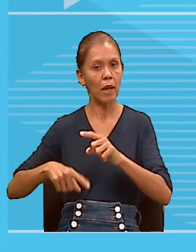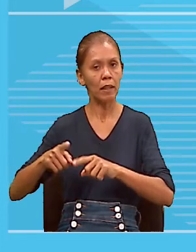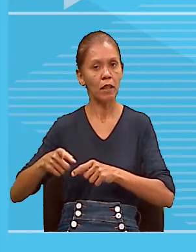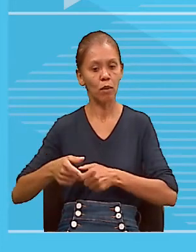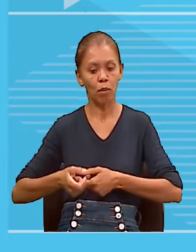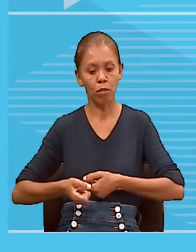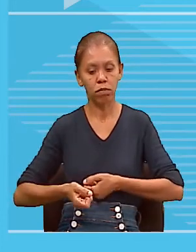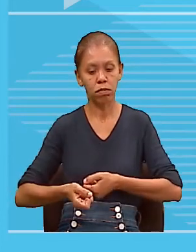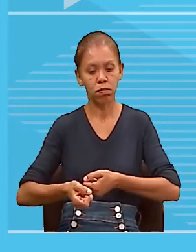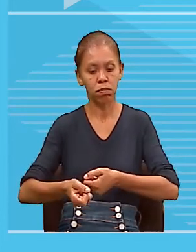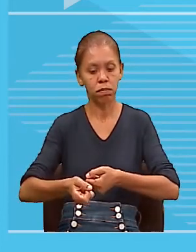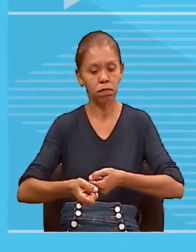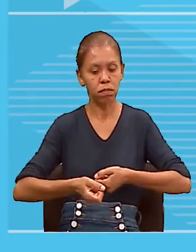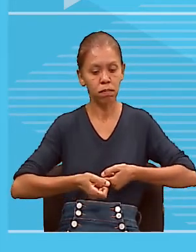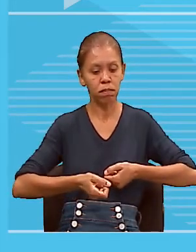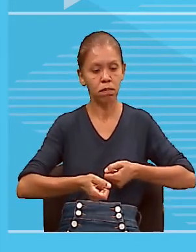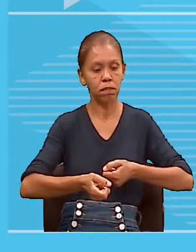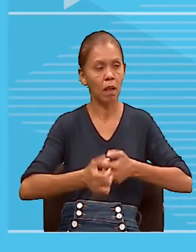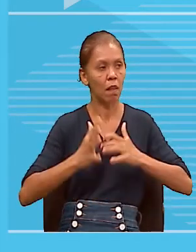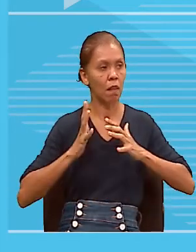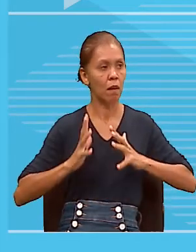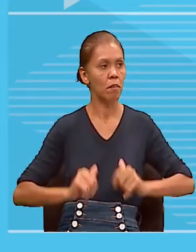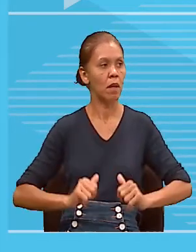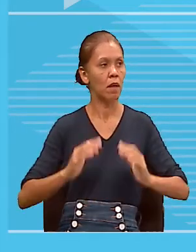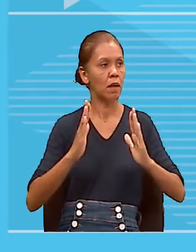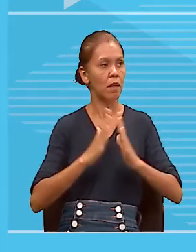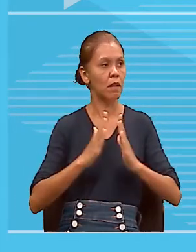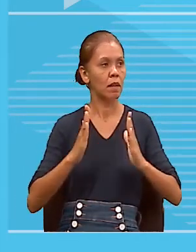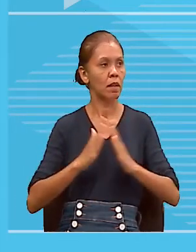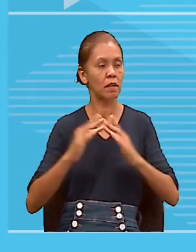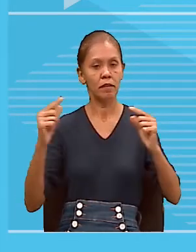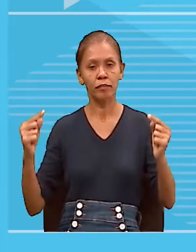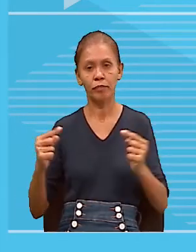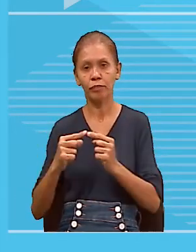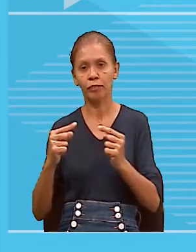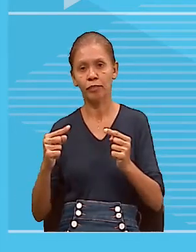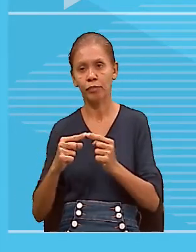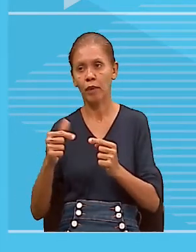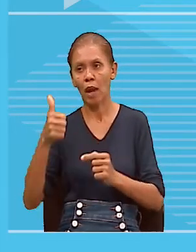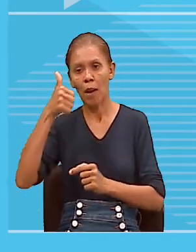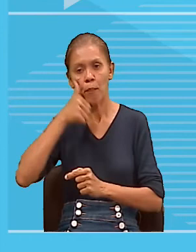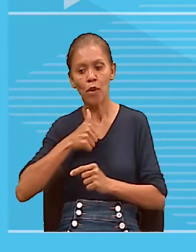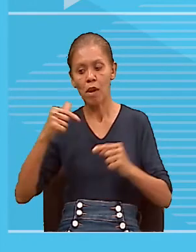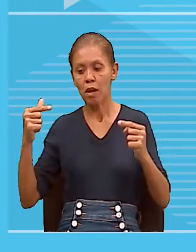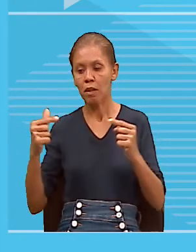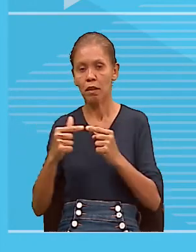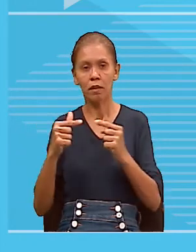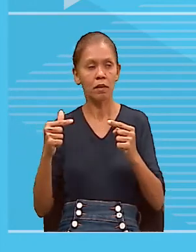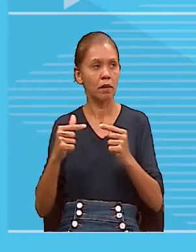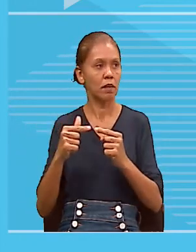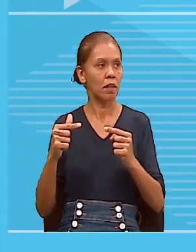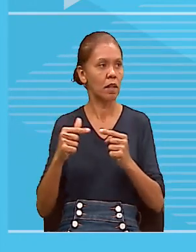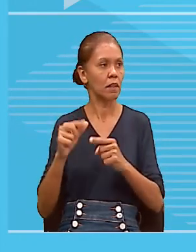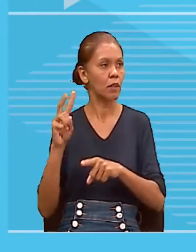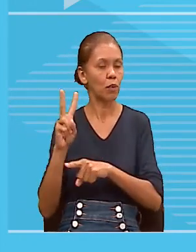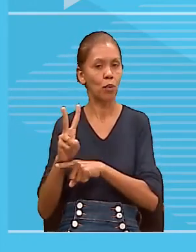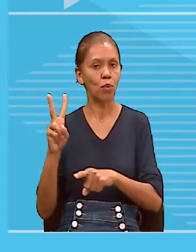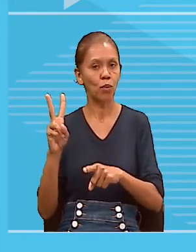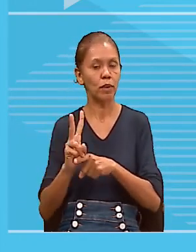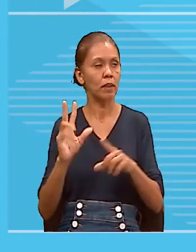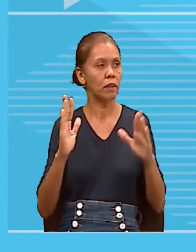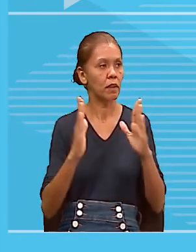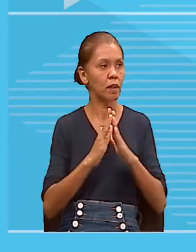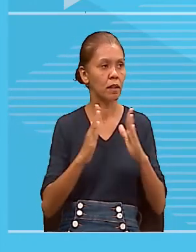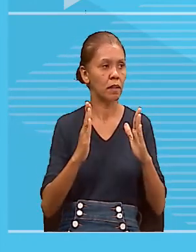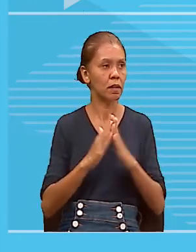associa a imagem da mulher ao lar lembrar dessa concepção ainda patriarcal machista que nós